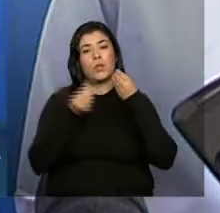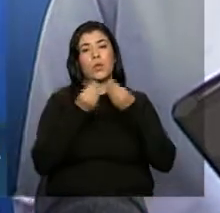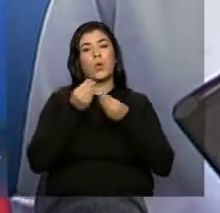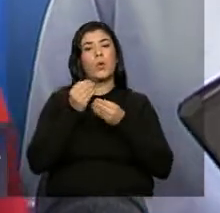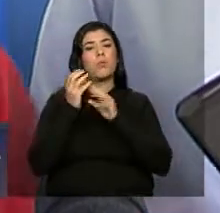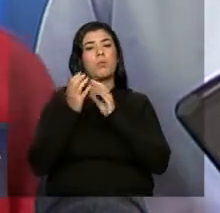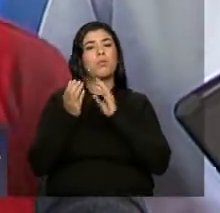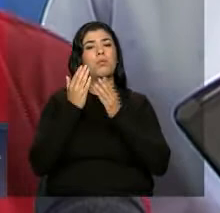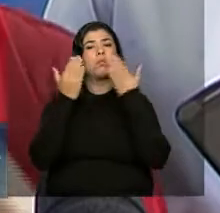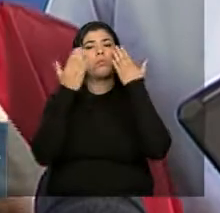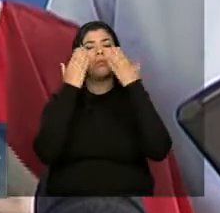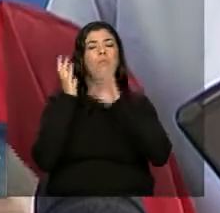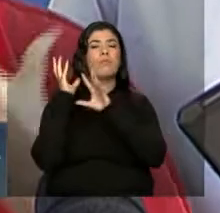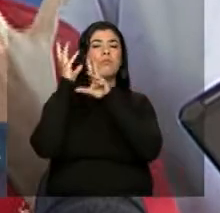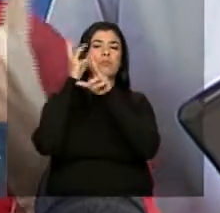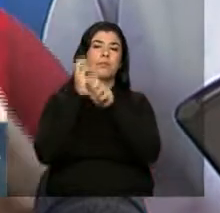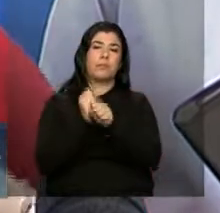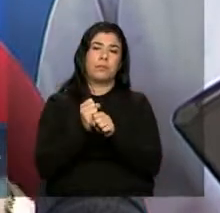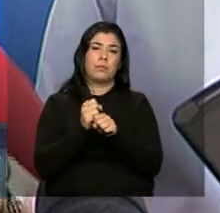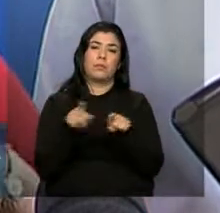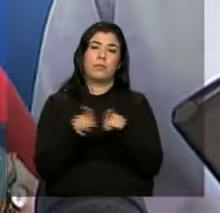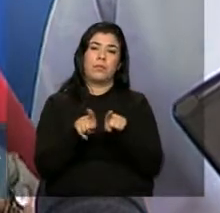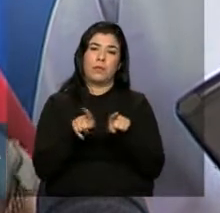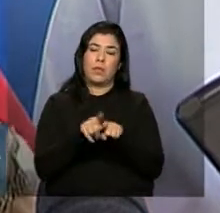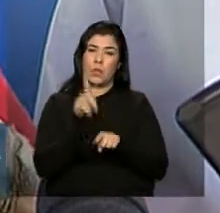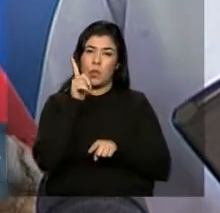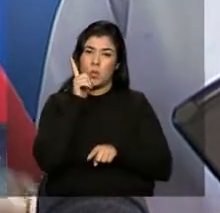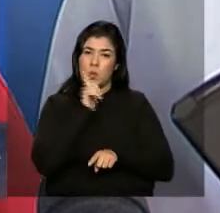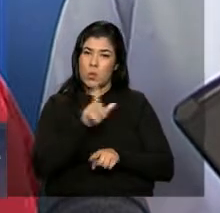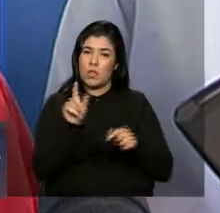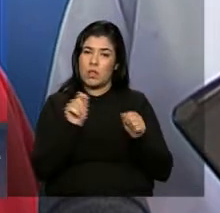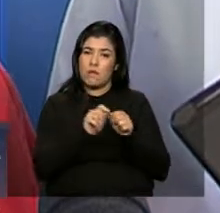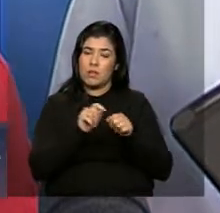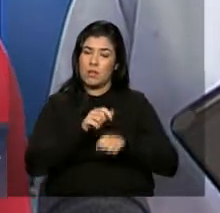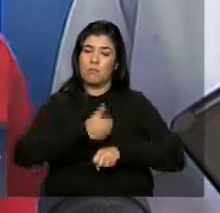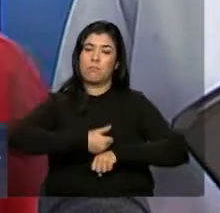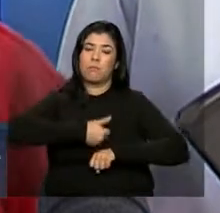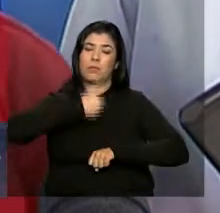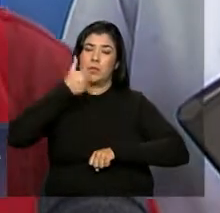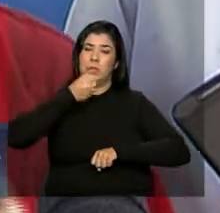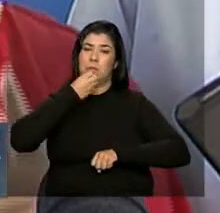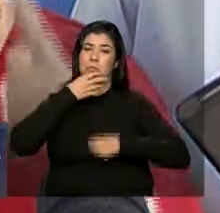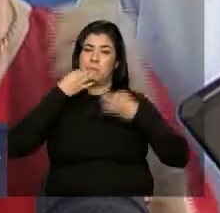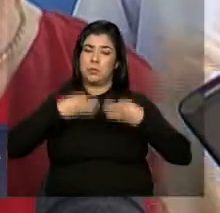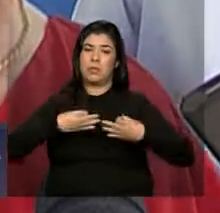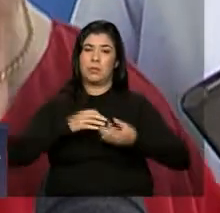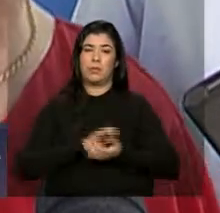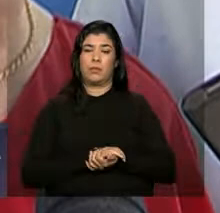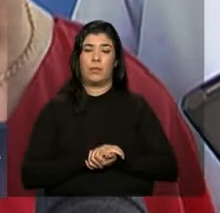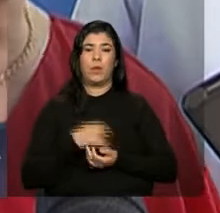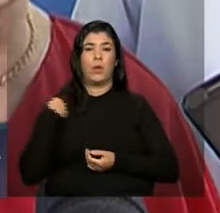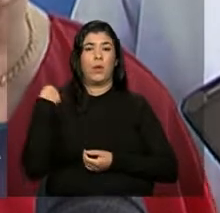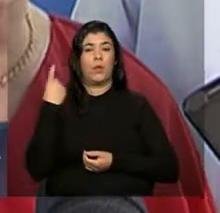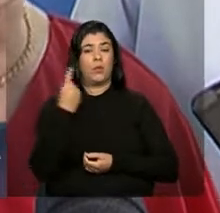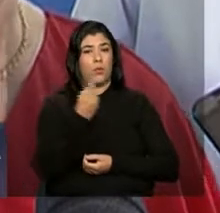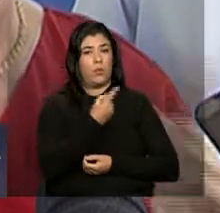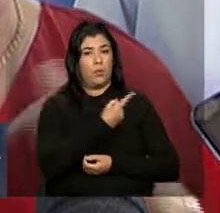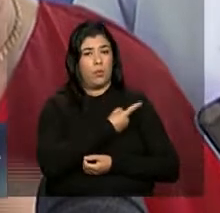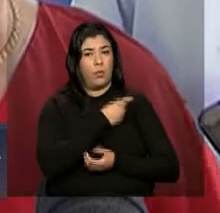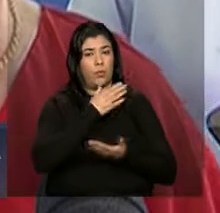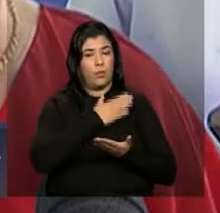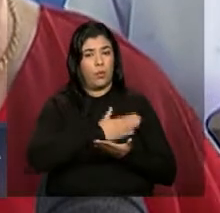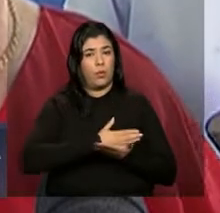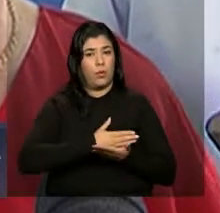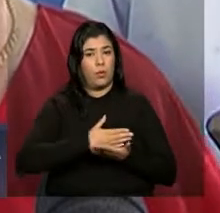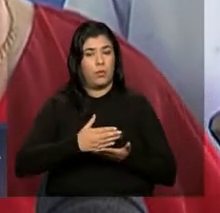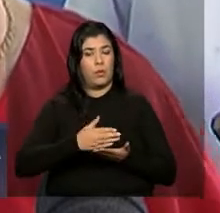anterior, né? E também a gente consegue fazer melhor, mais bem feito. Quando nós começamos,